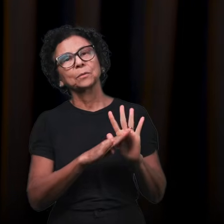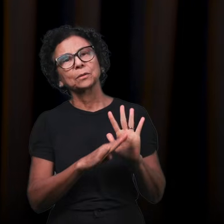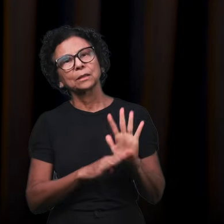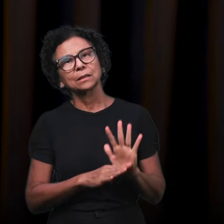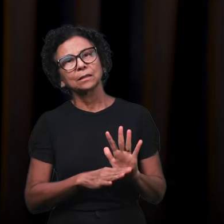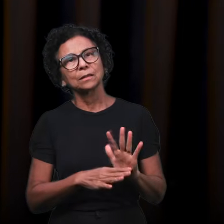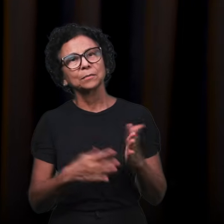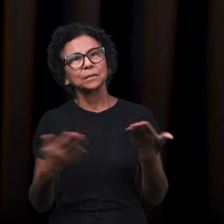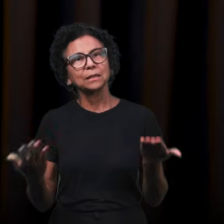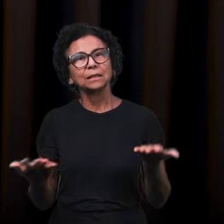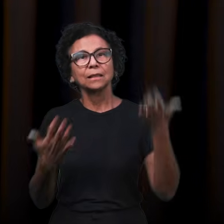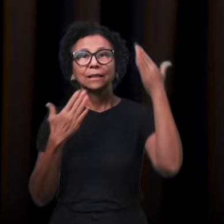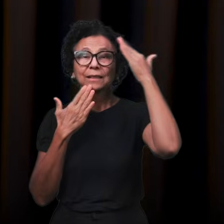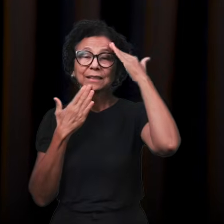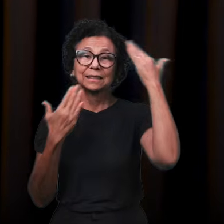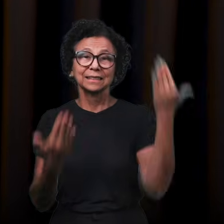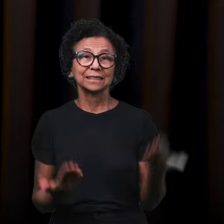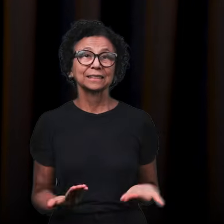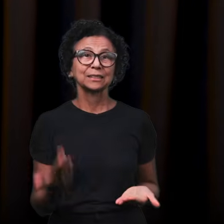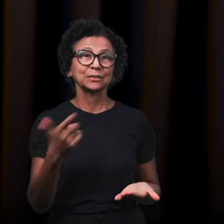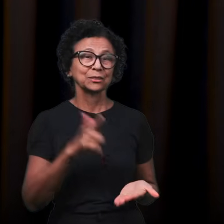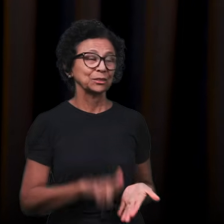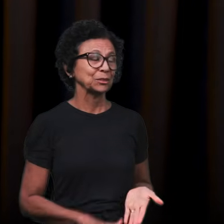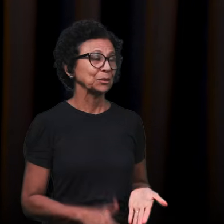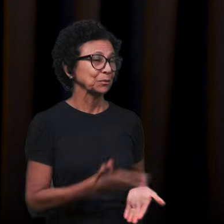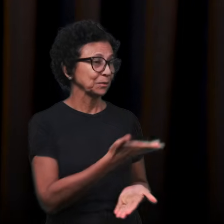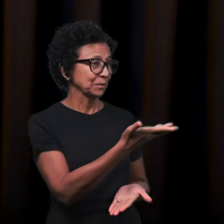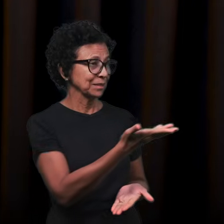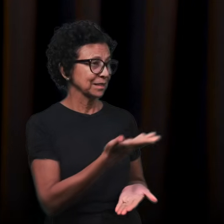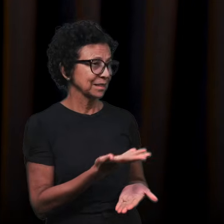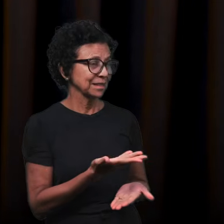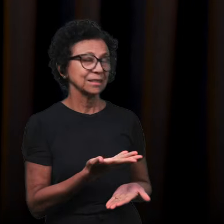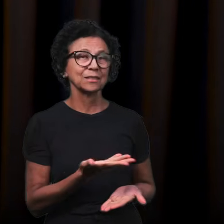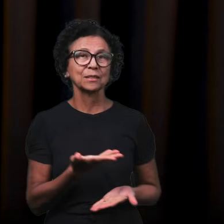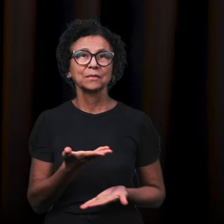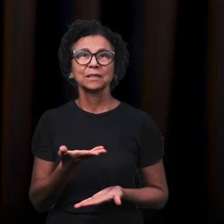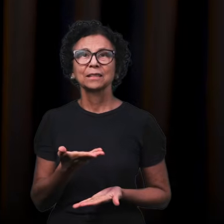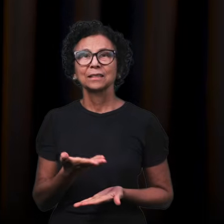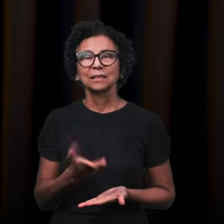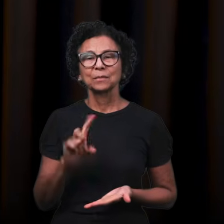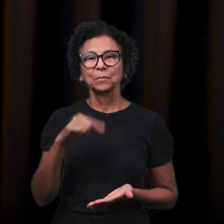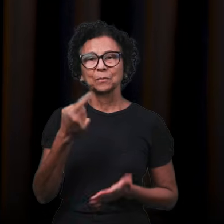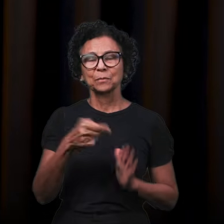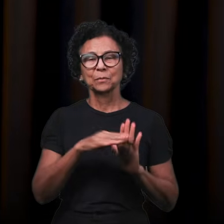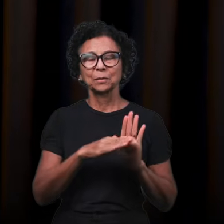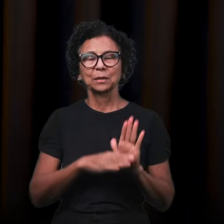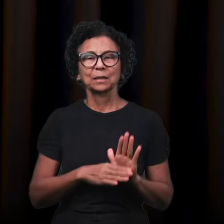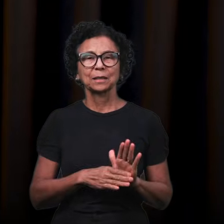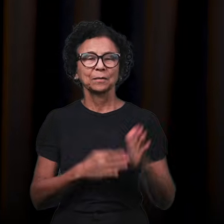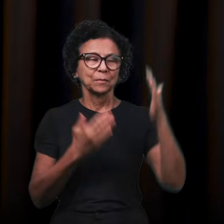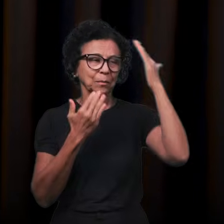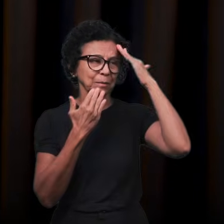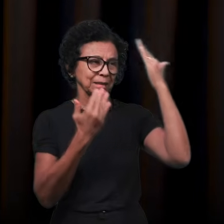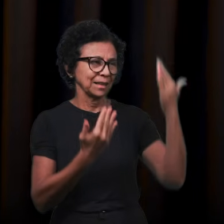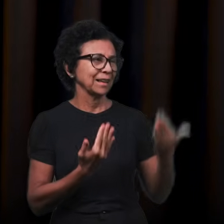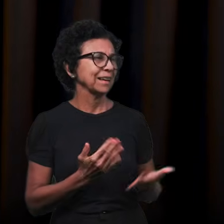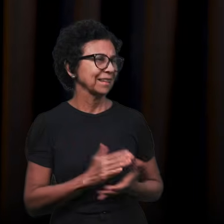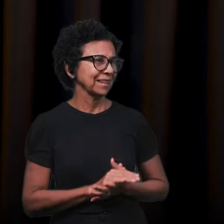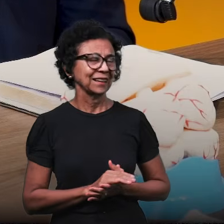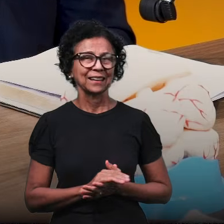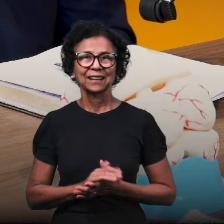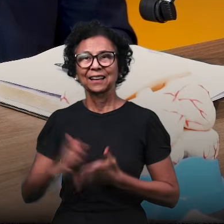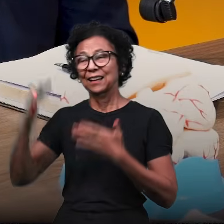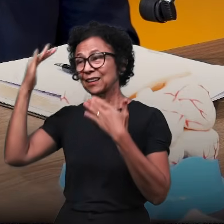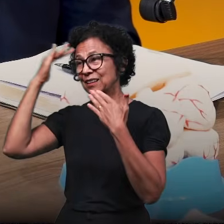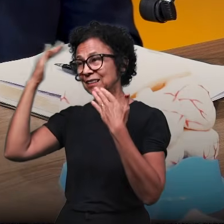esse programa, agradecendo aqui mais uma vez e deixando o convite para estar nas próximas. Wagner, muito obrigado pela presença.